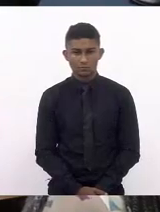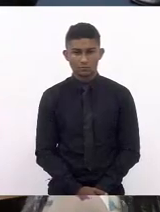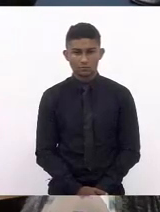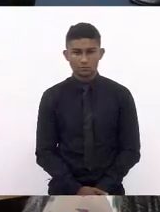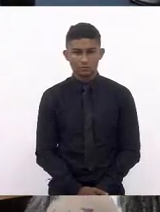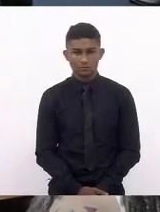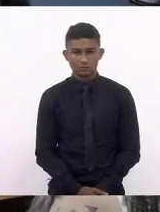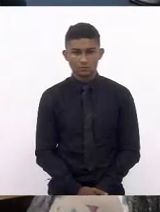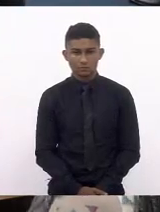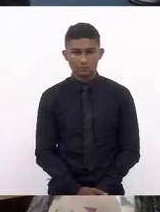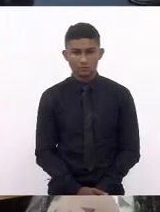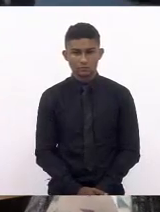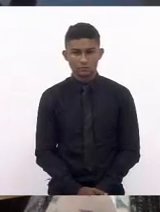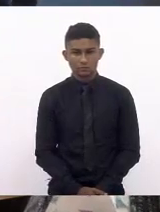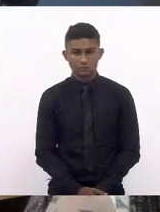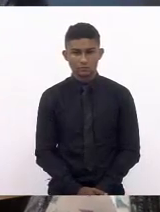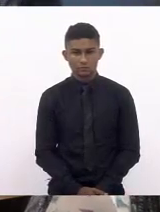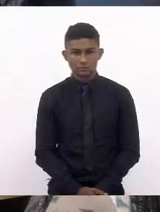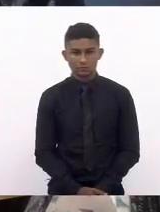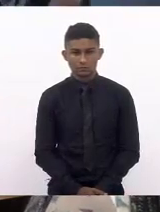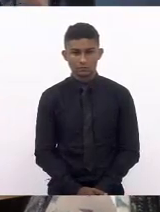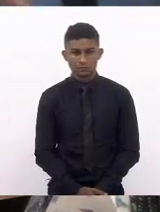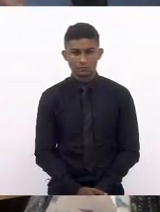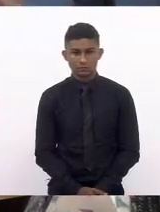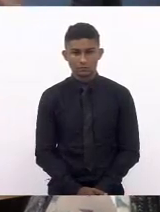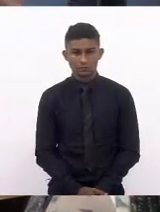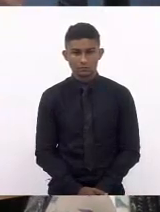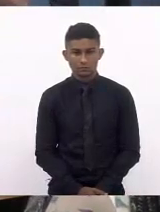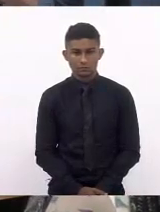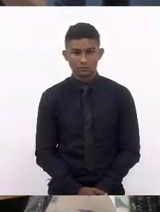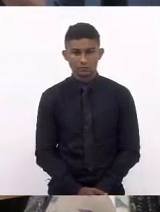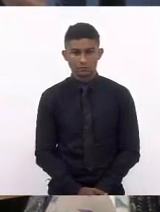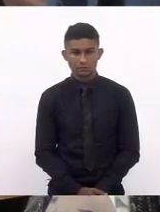e quem é essa pessoa tá